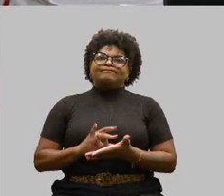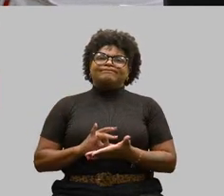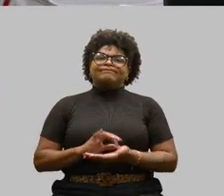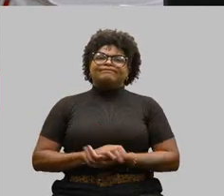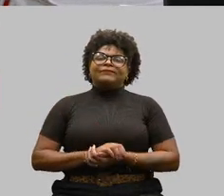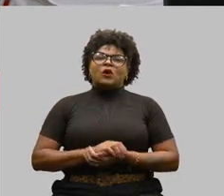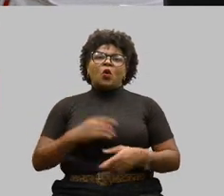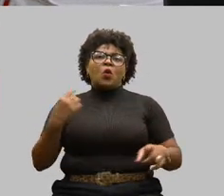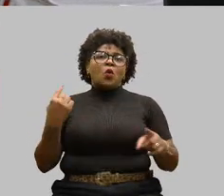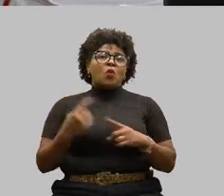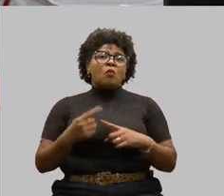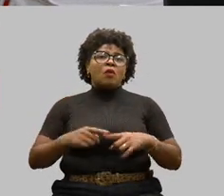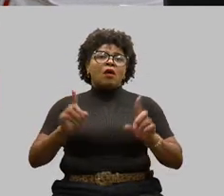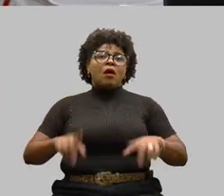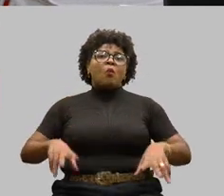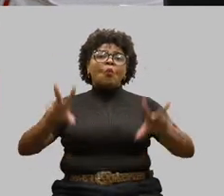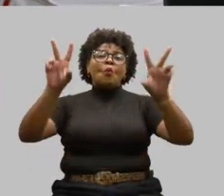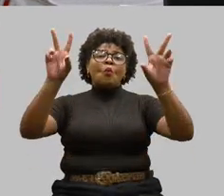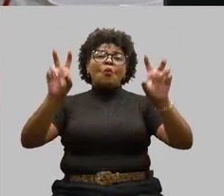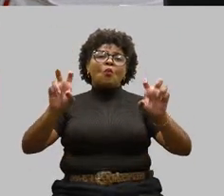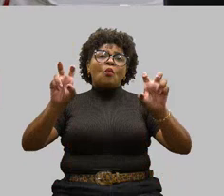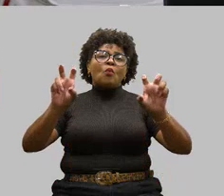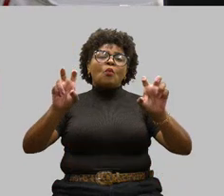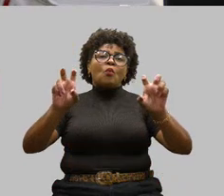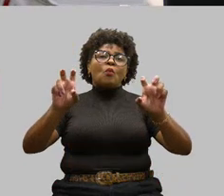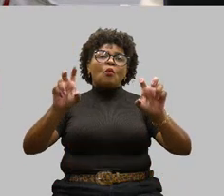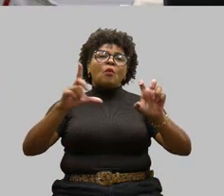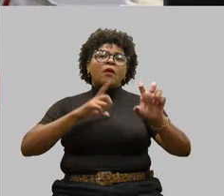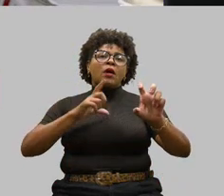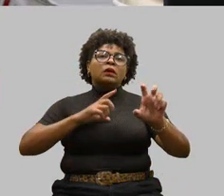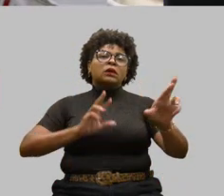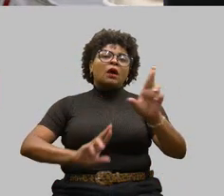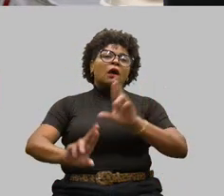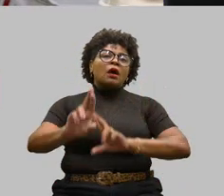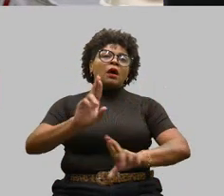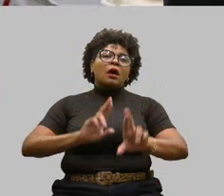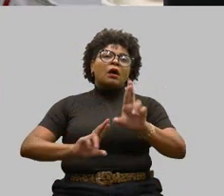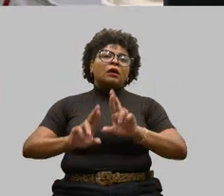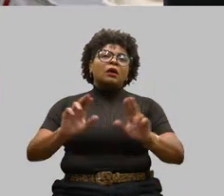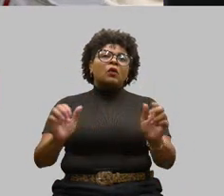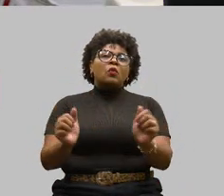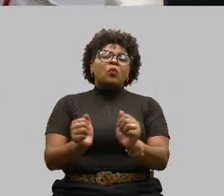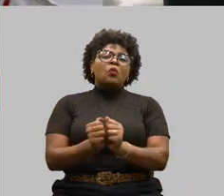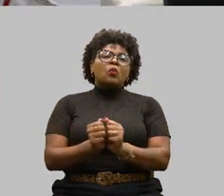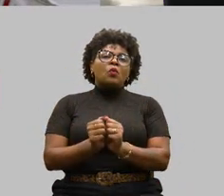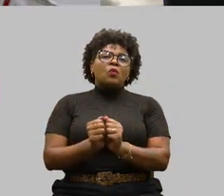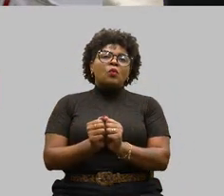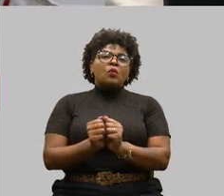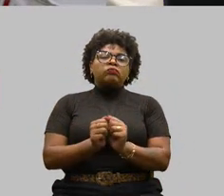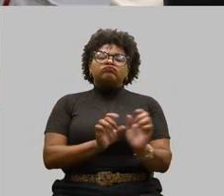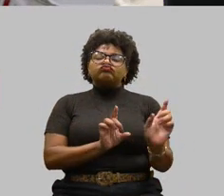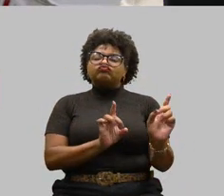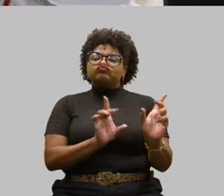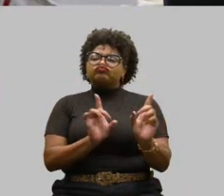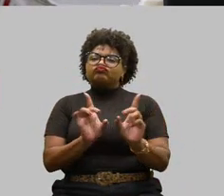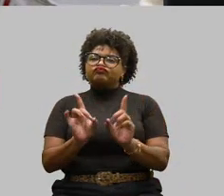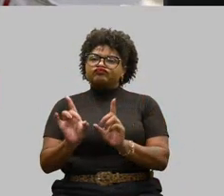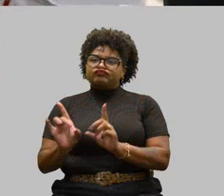porque é um tema que está relacionado diretamente ao nosso cotidiano